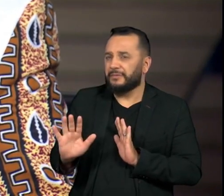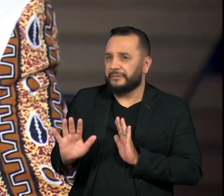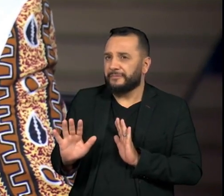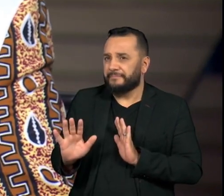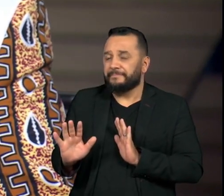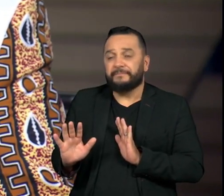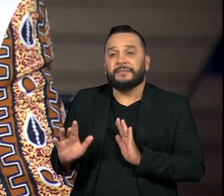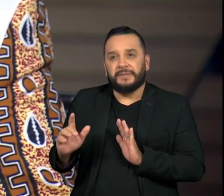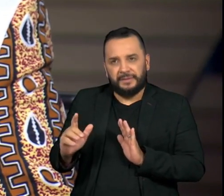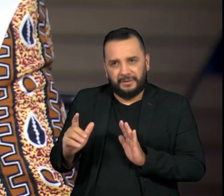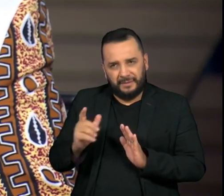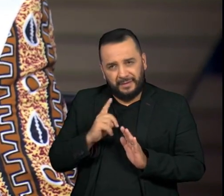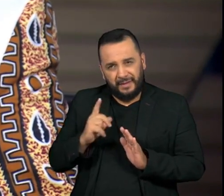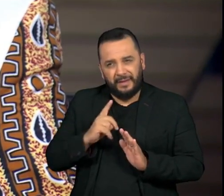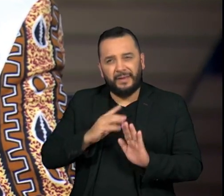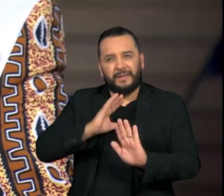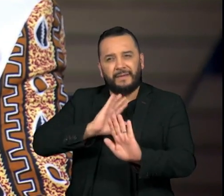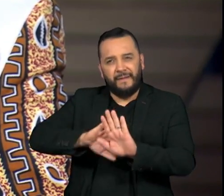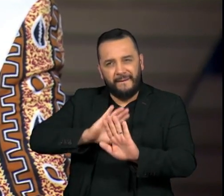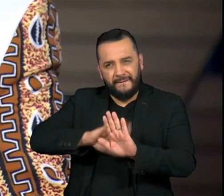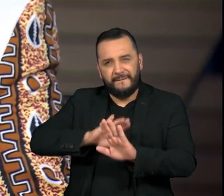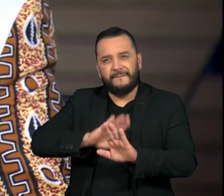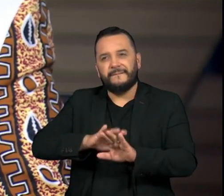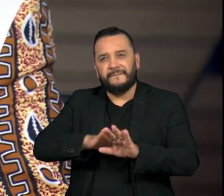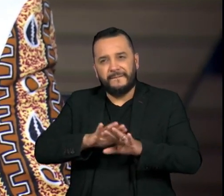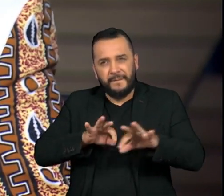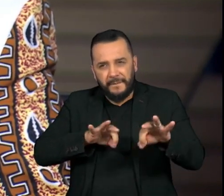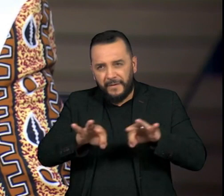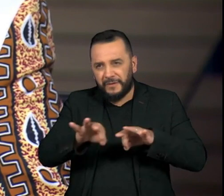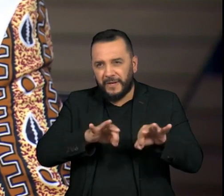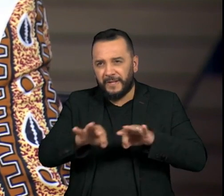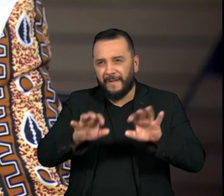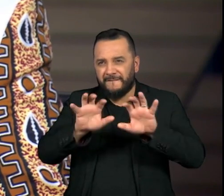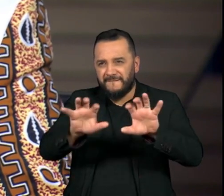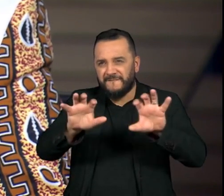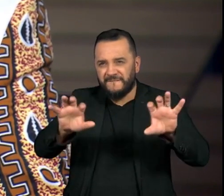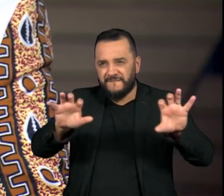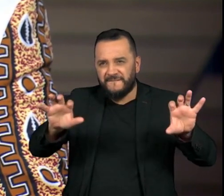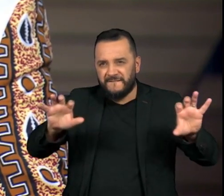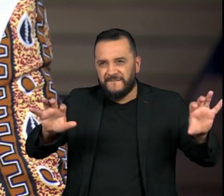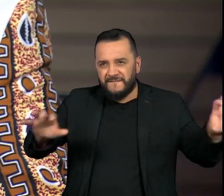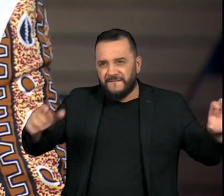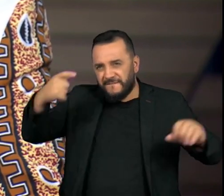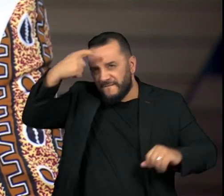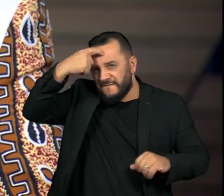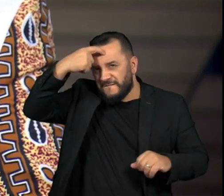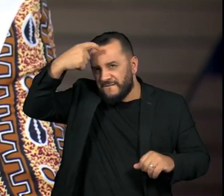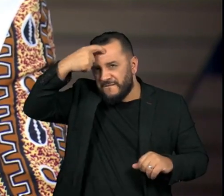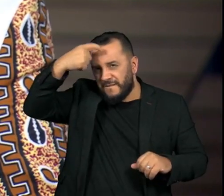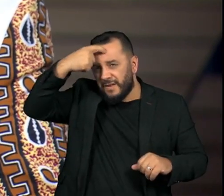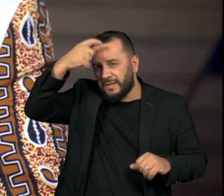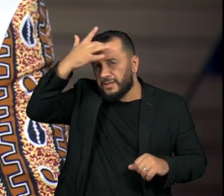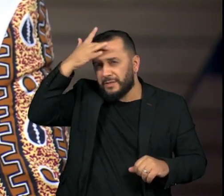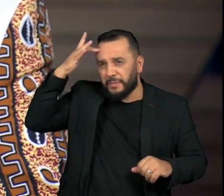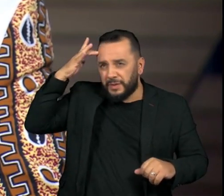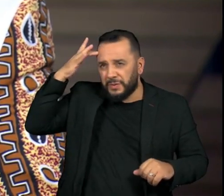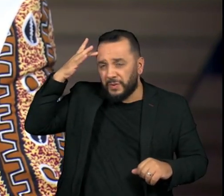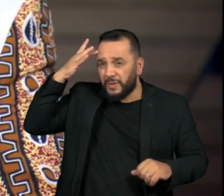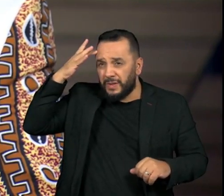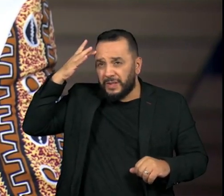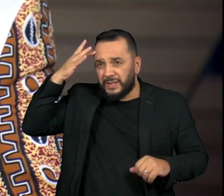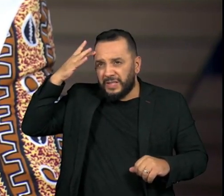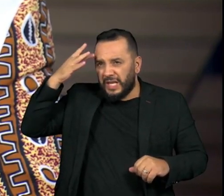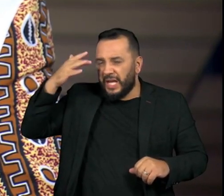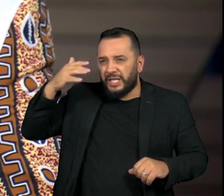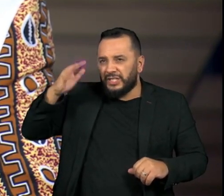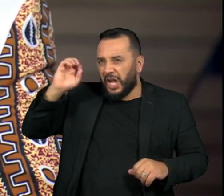projeto político desenvolvendo um fanatismo na mente das pessoas, o fundamentalismo. E aí,